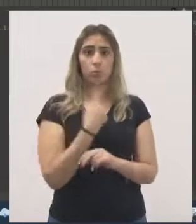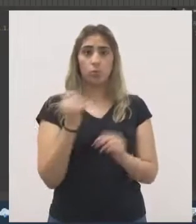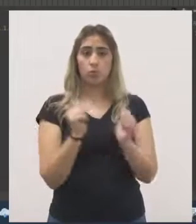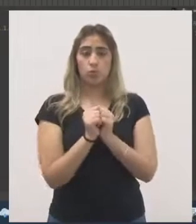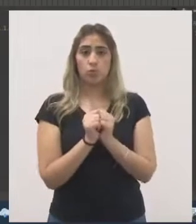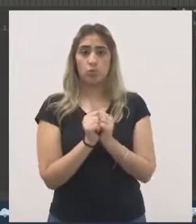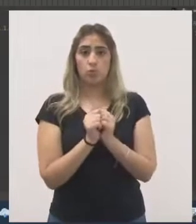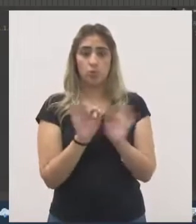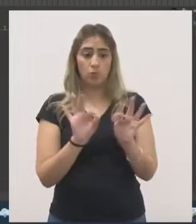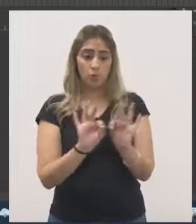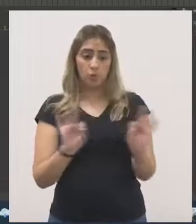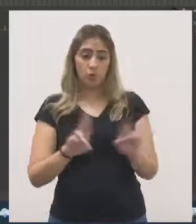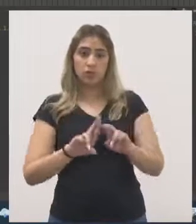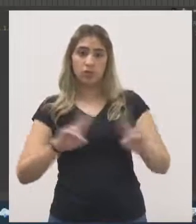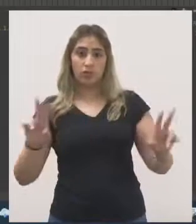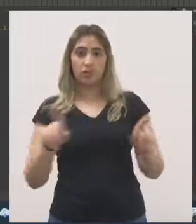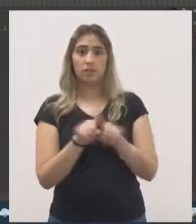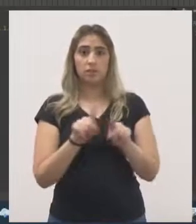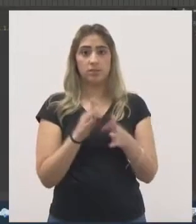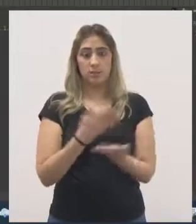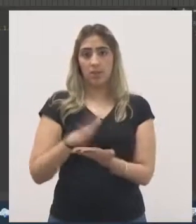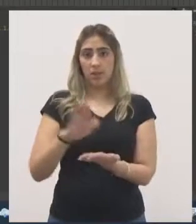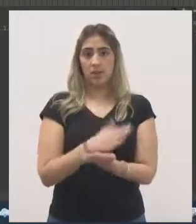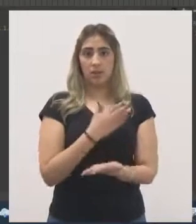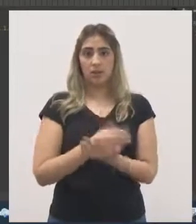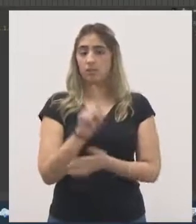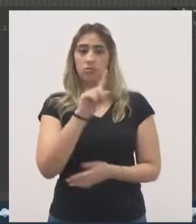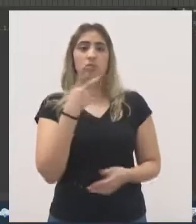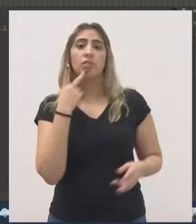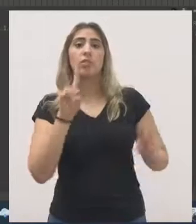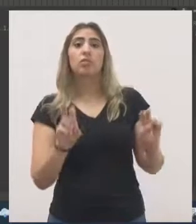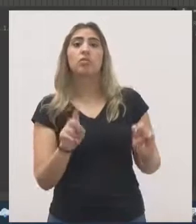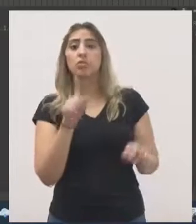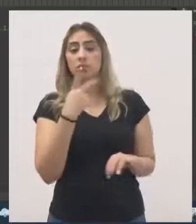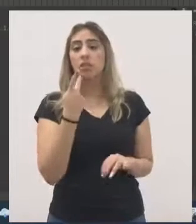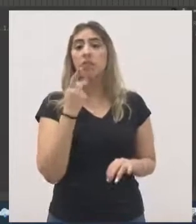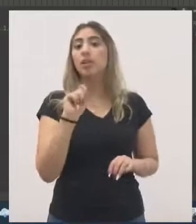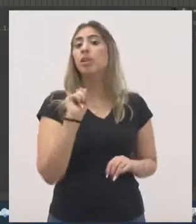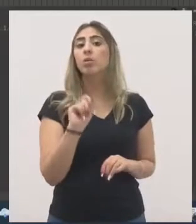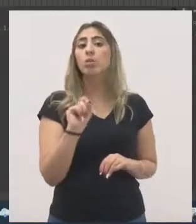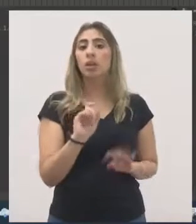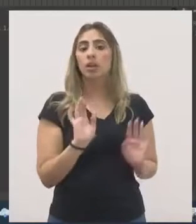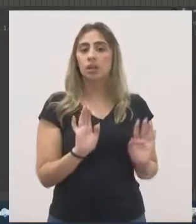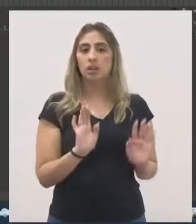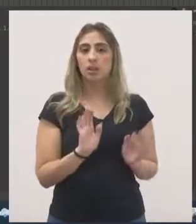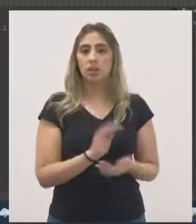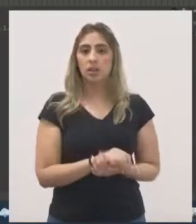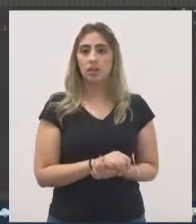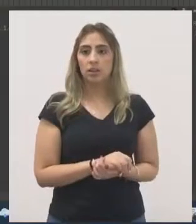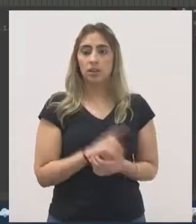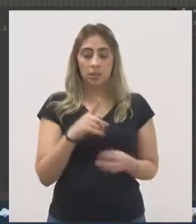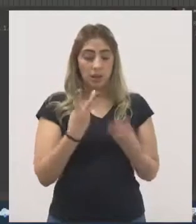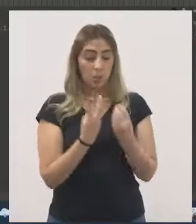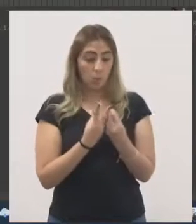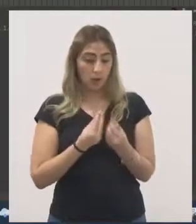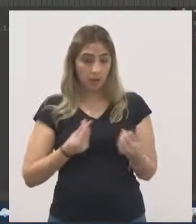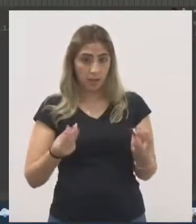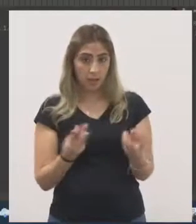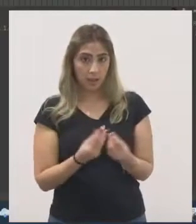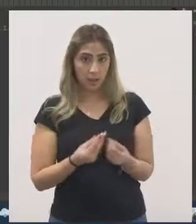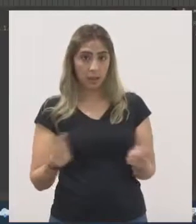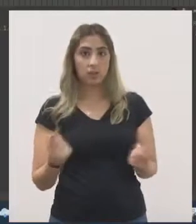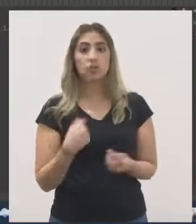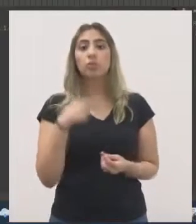em linhas diferentes estaria separado. Você não está dizendo isso. Você está dizendo que a qualidade, o que você